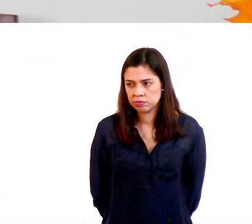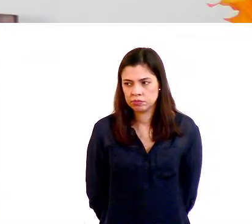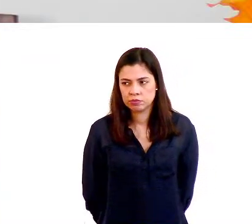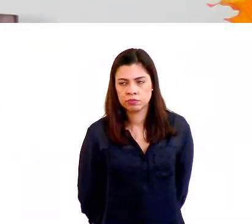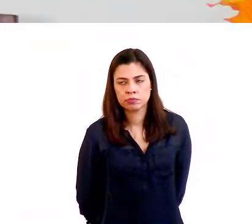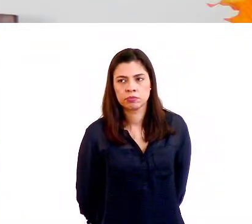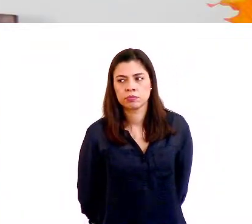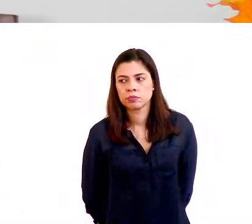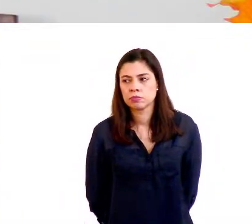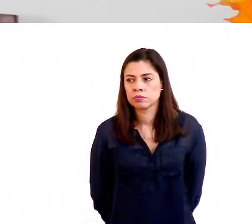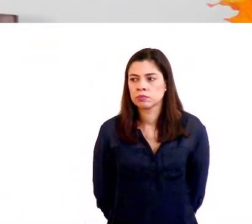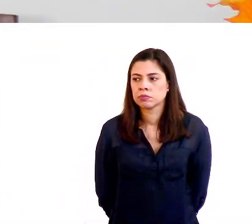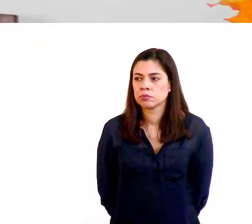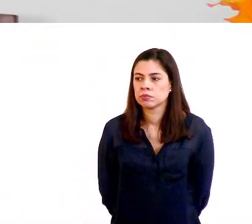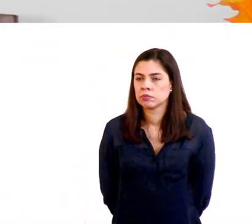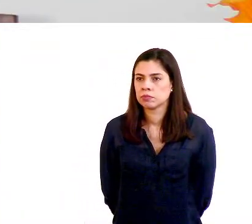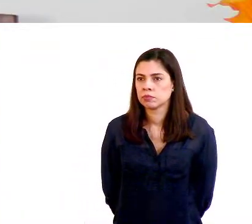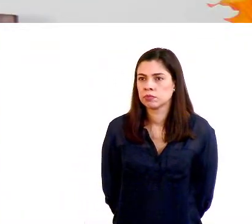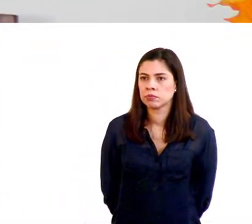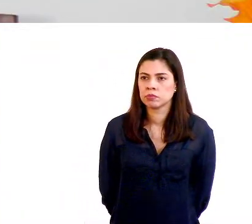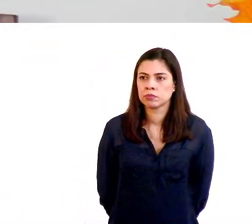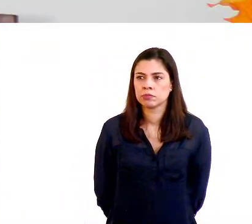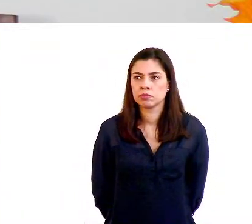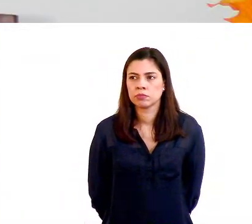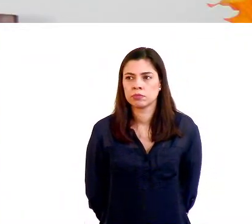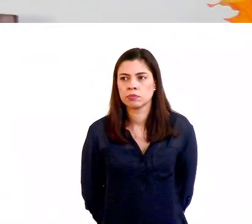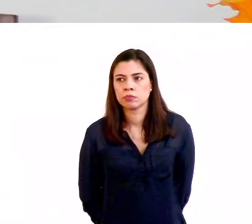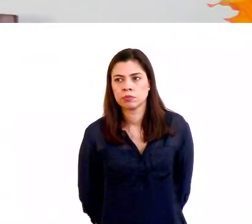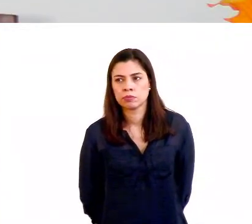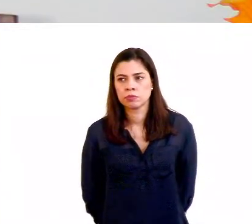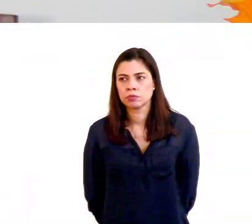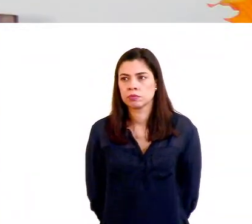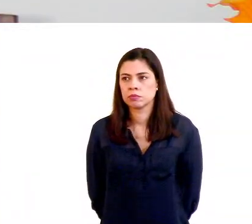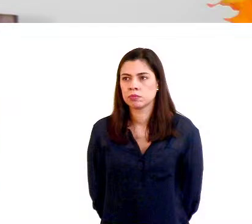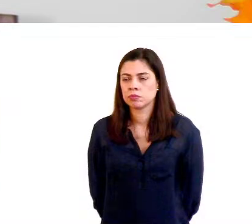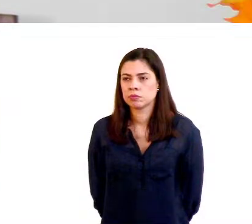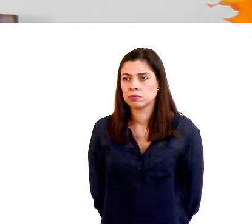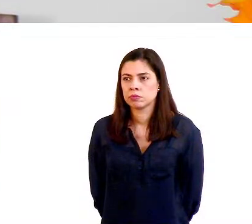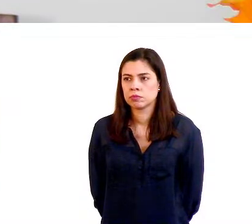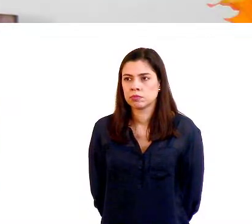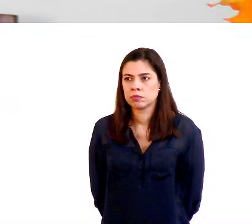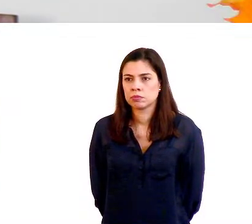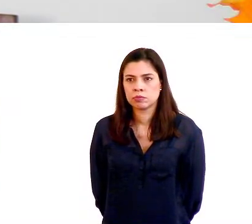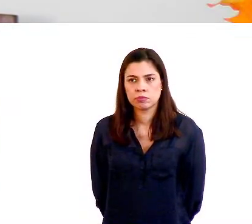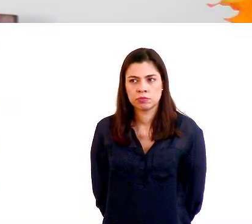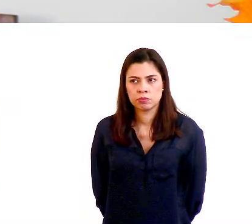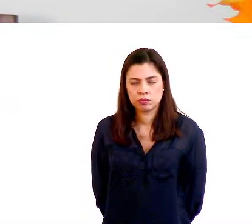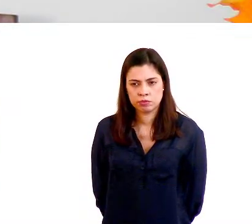e um juramento. Um juramento em cima de uma promessa.